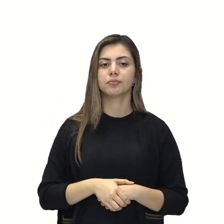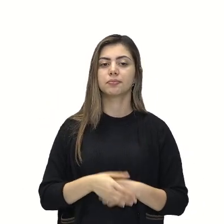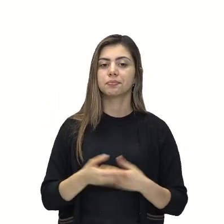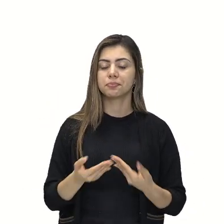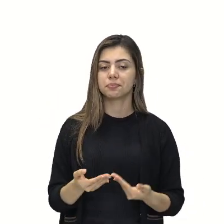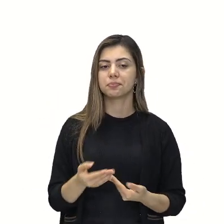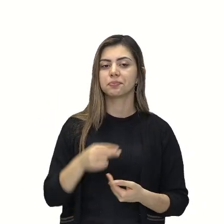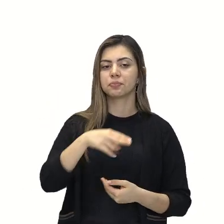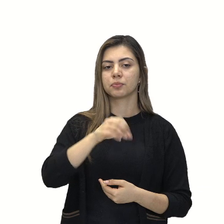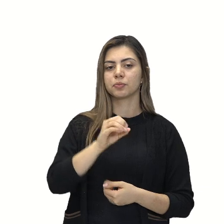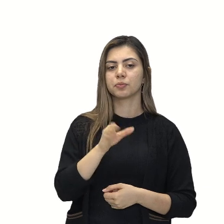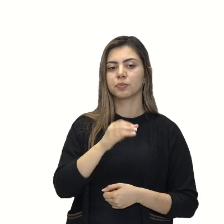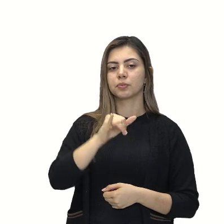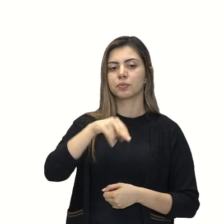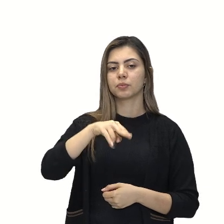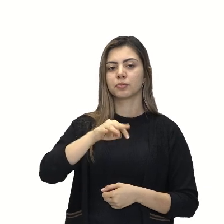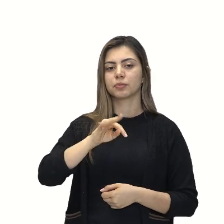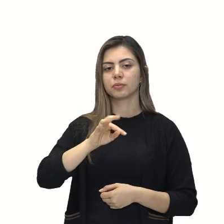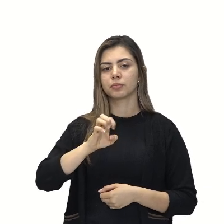interior